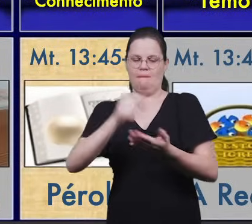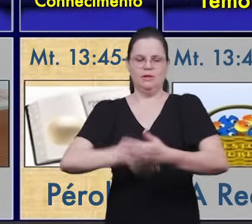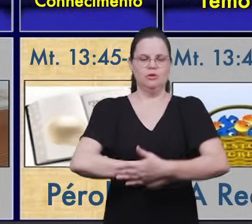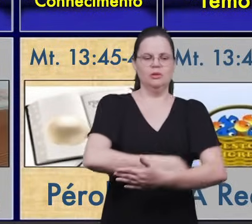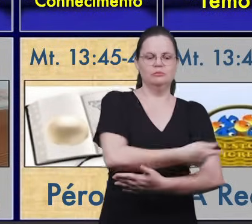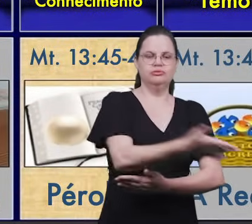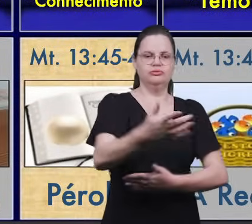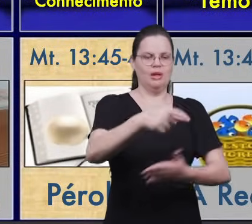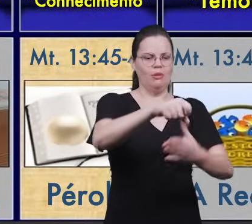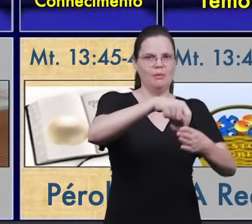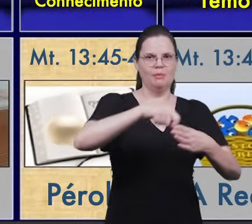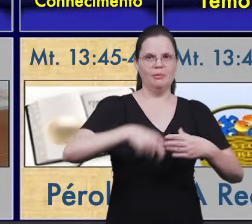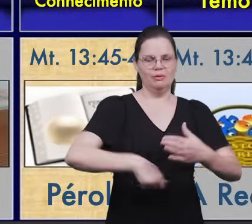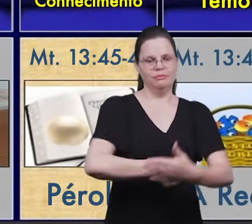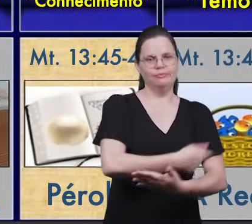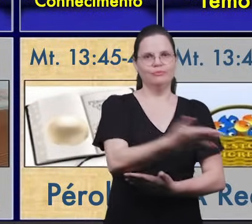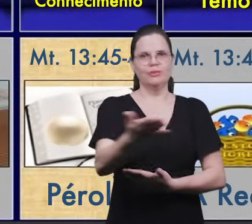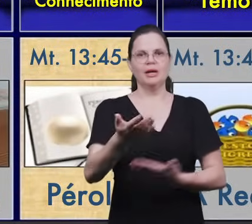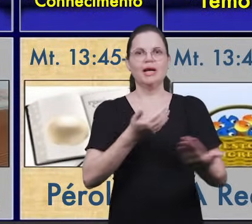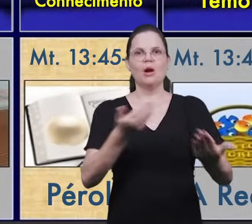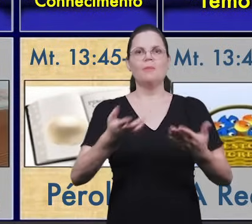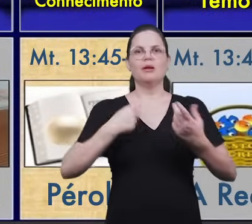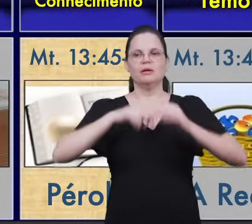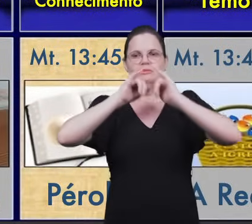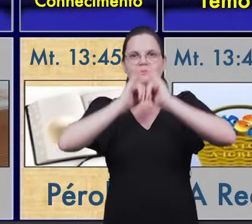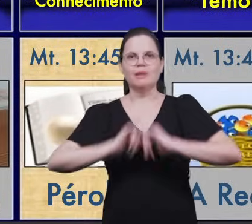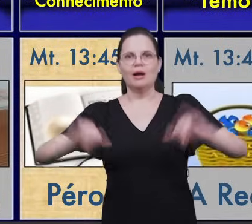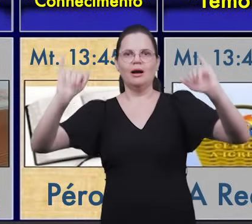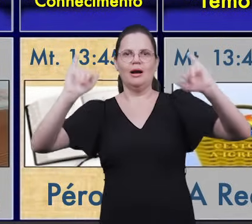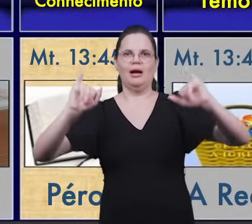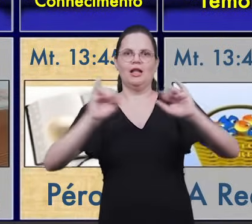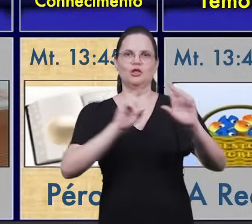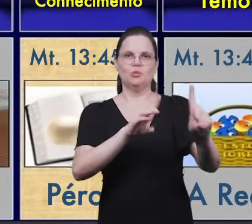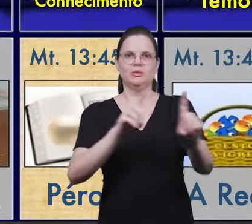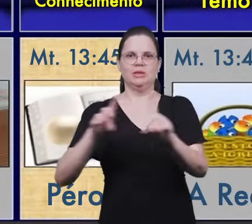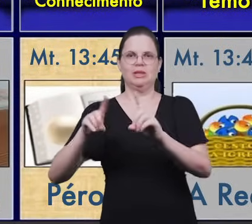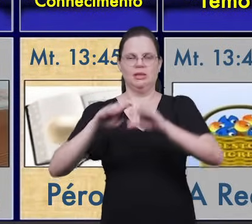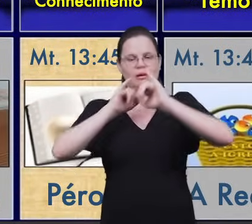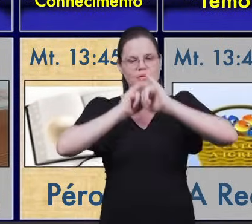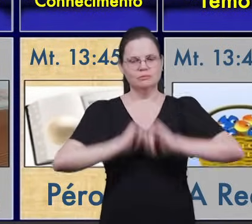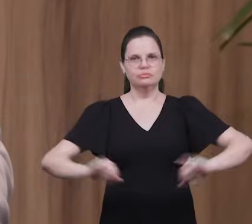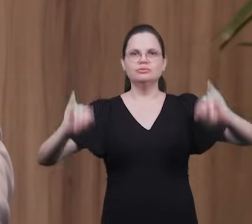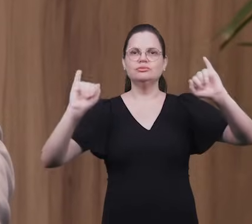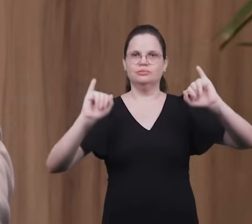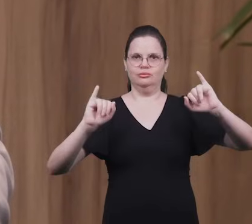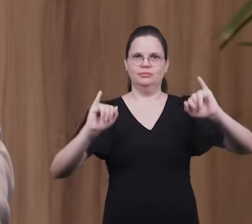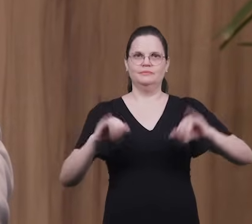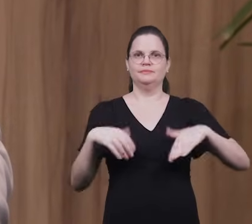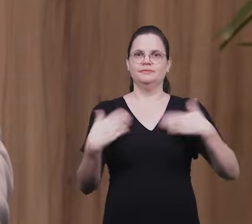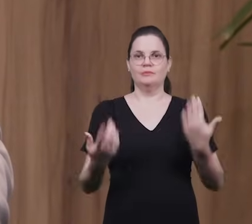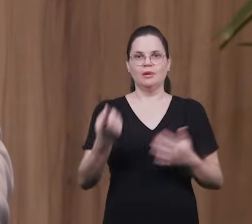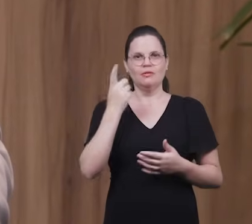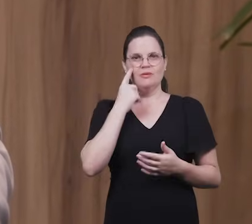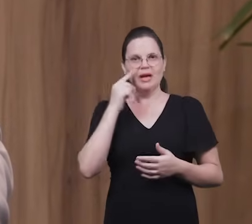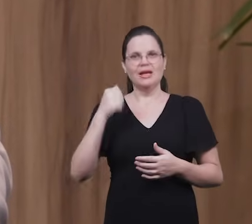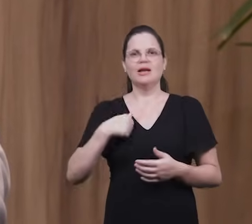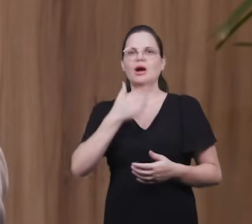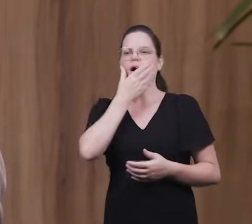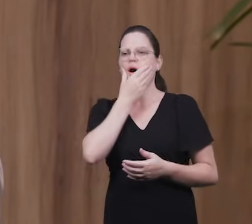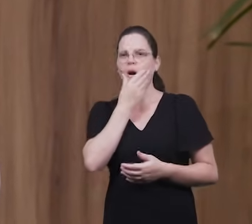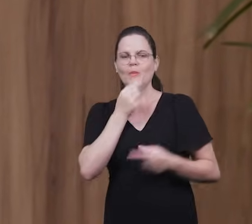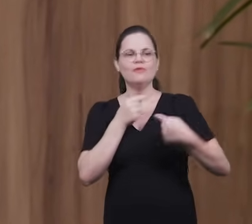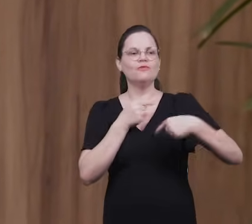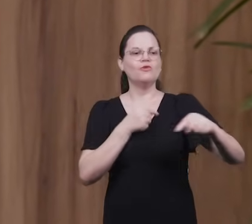que é a disseminação da palavra de Deus, onde a doutrina é estabelecida. Por isso nós encontramos, eis que o semeador